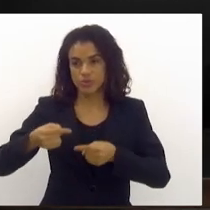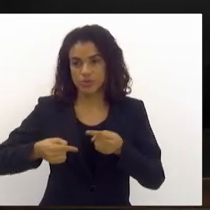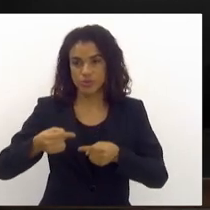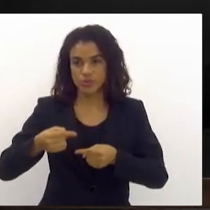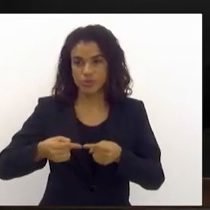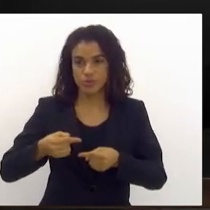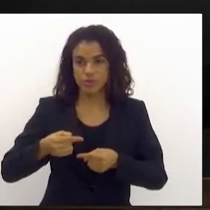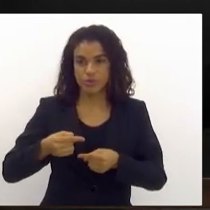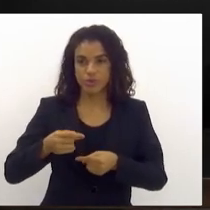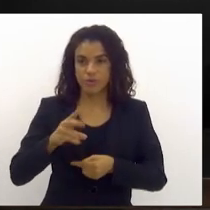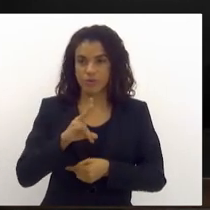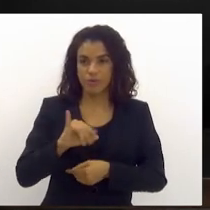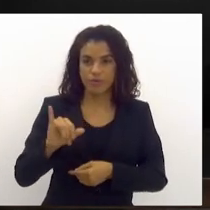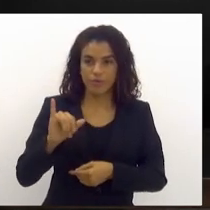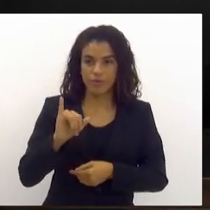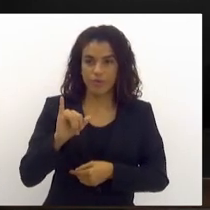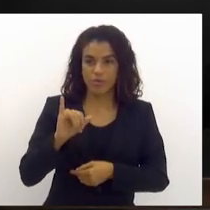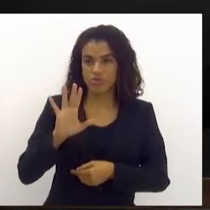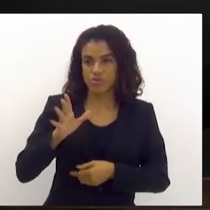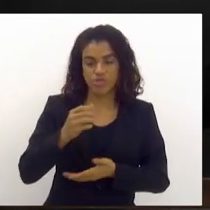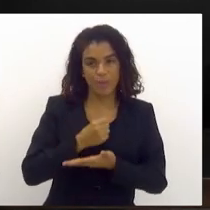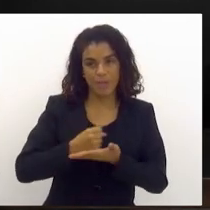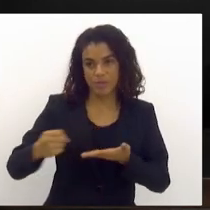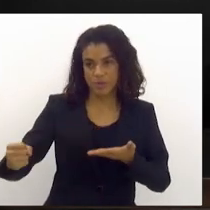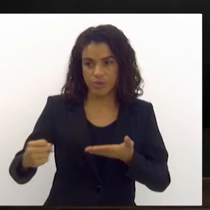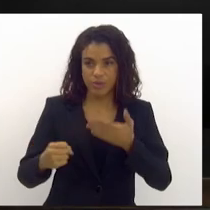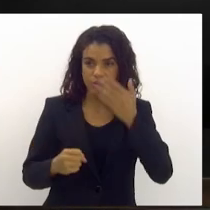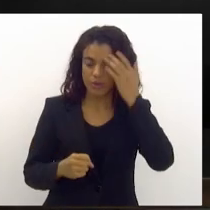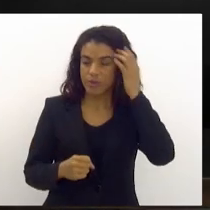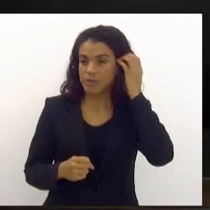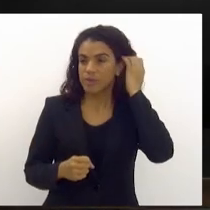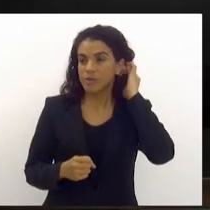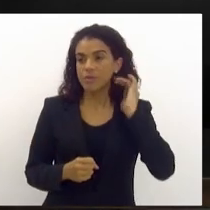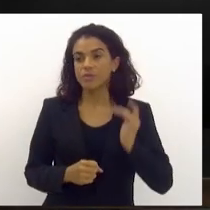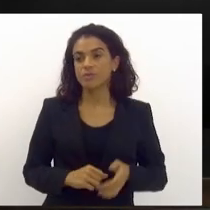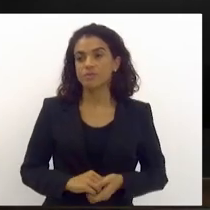autógrafo. Discutir já passou. Vai pela ordem, voto. Presidente.